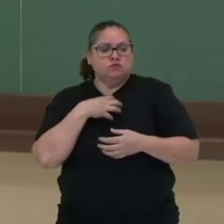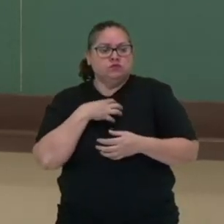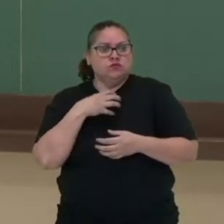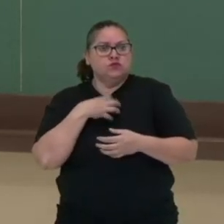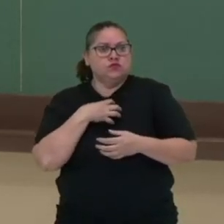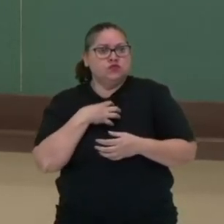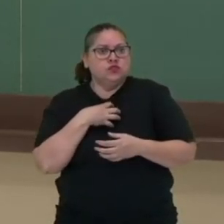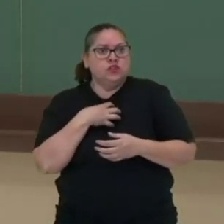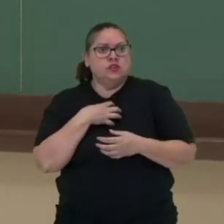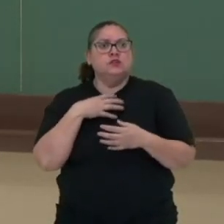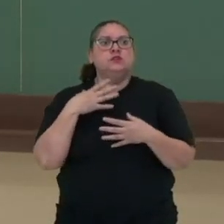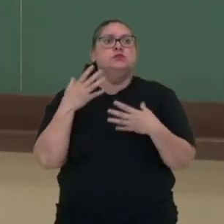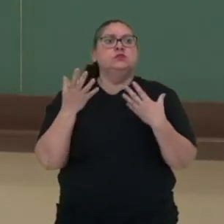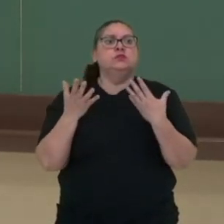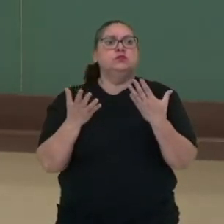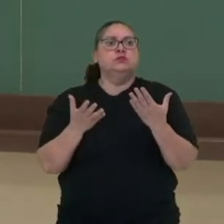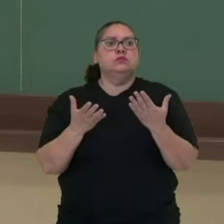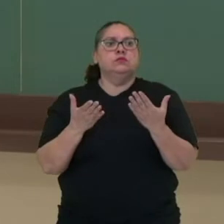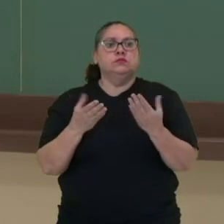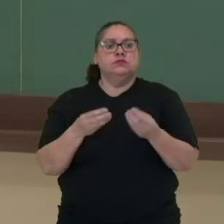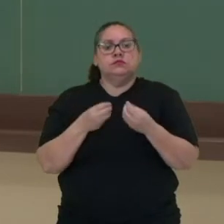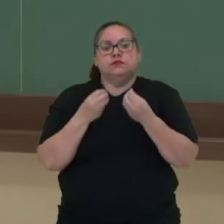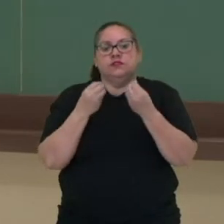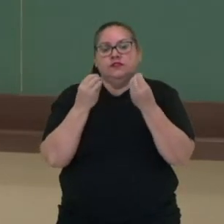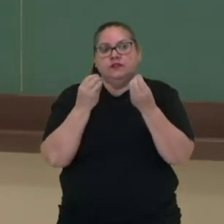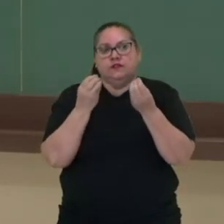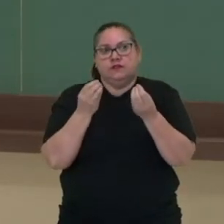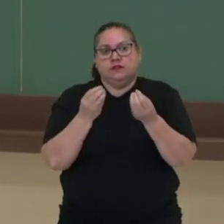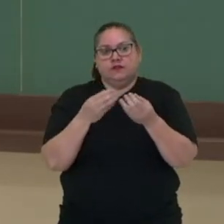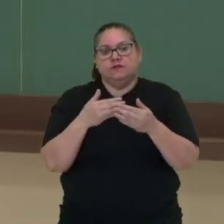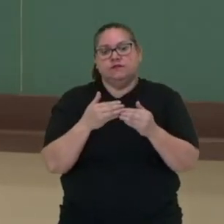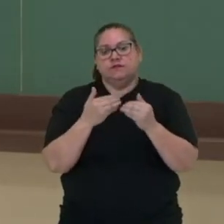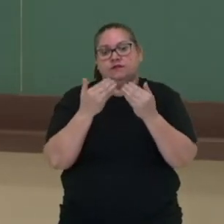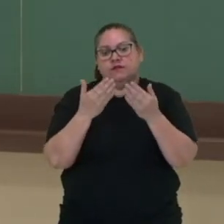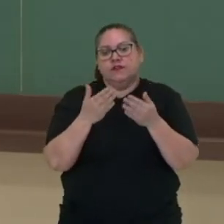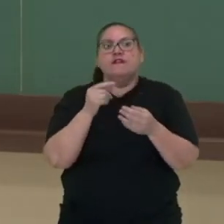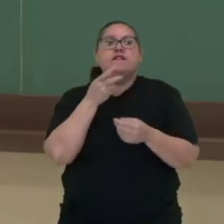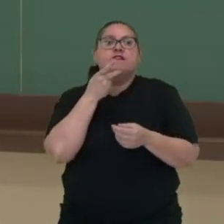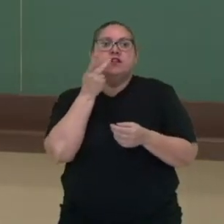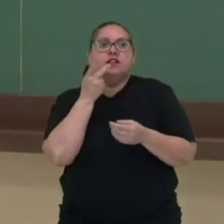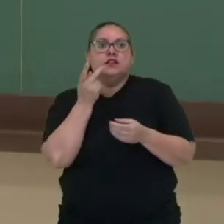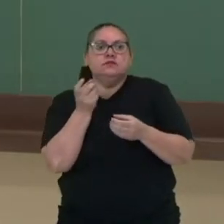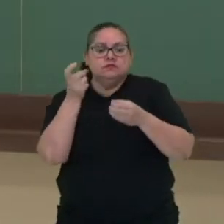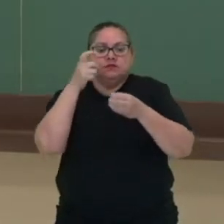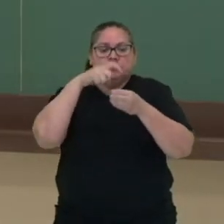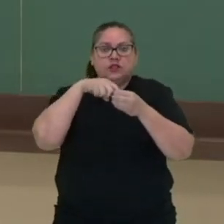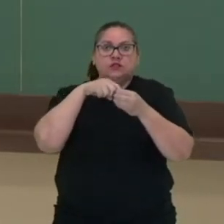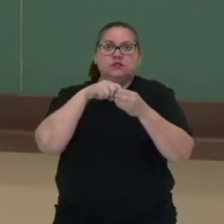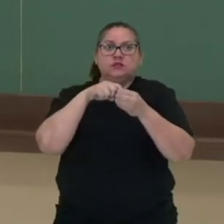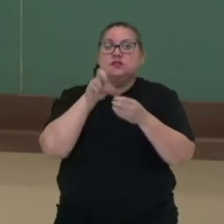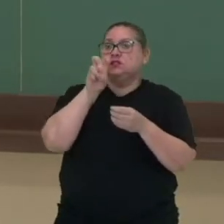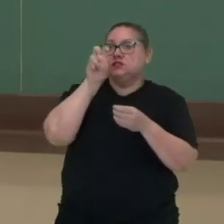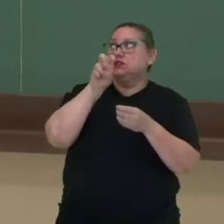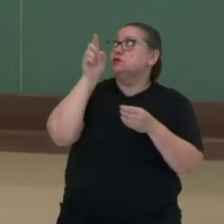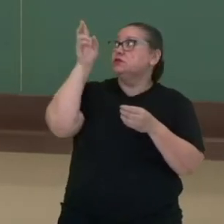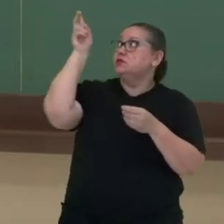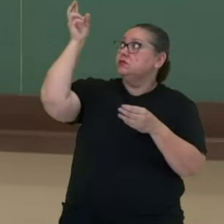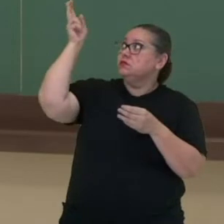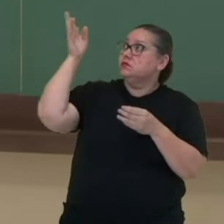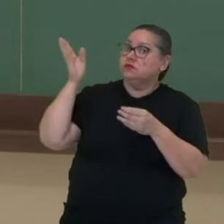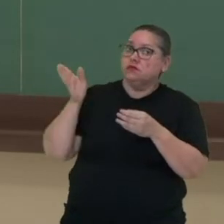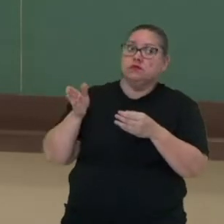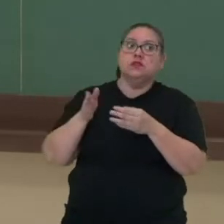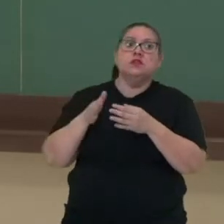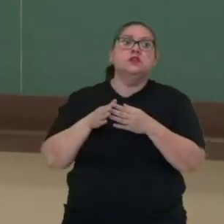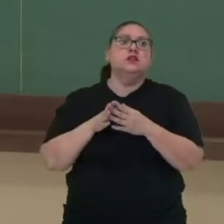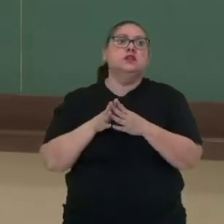comportamentais desses seres, para daí colocá-los, incluí-los dentro desses reinos.